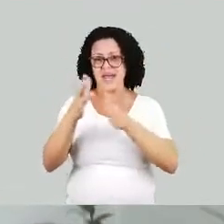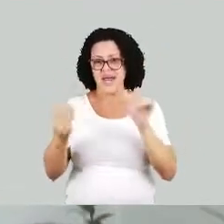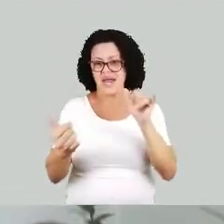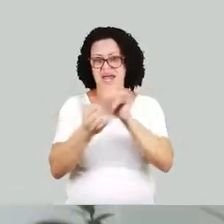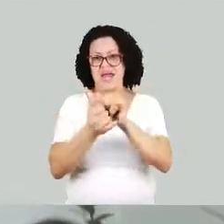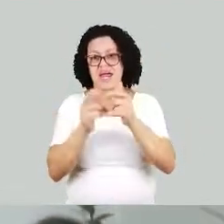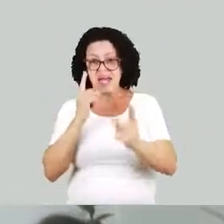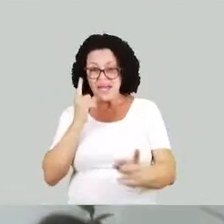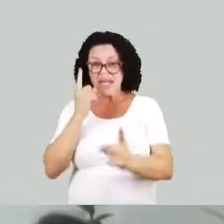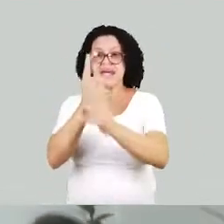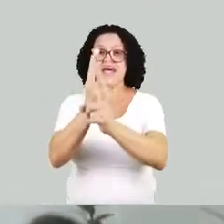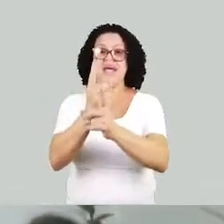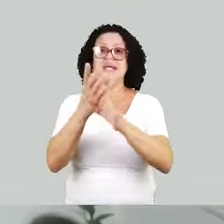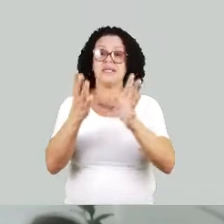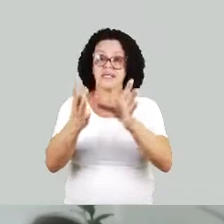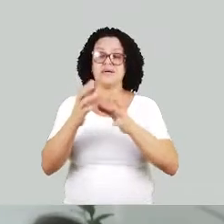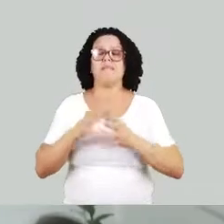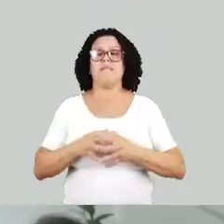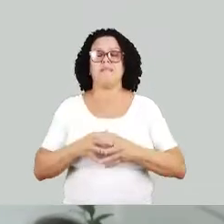Perdão.